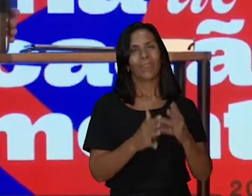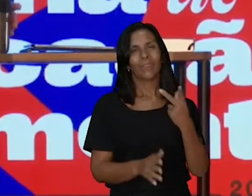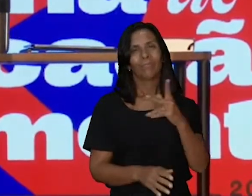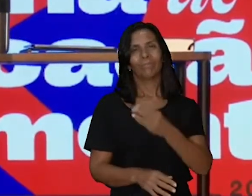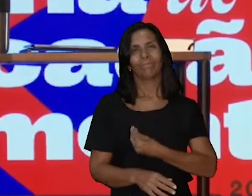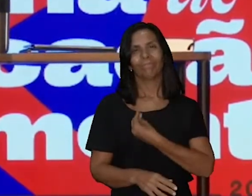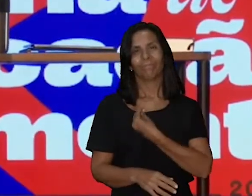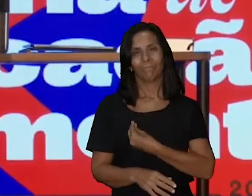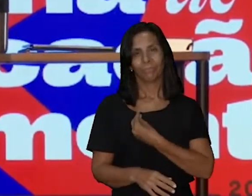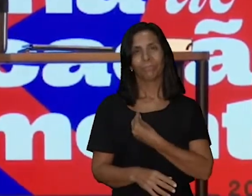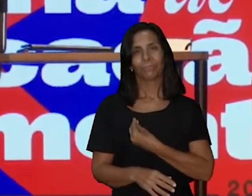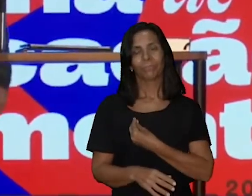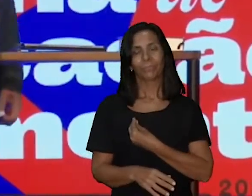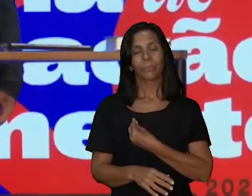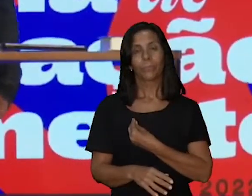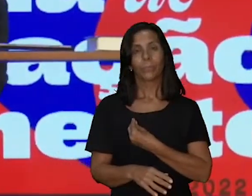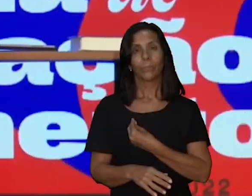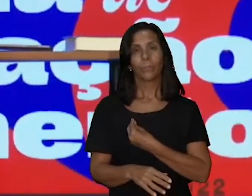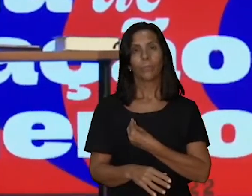sem